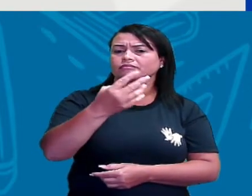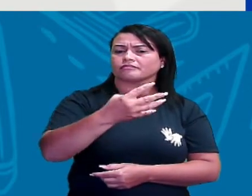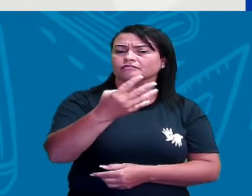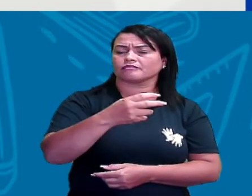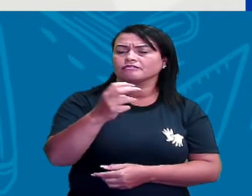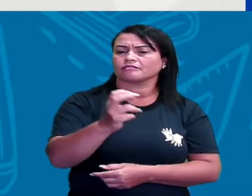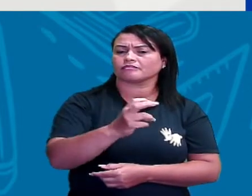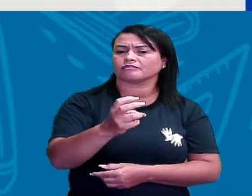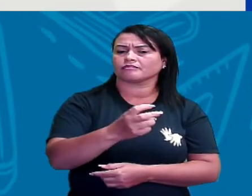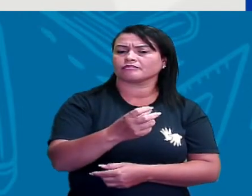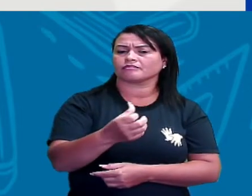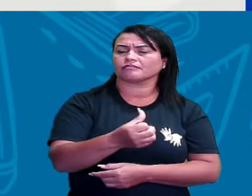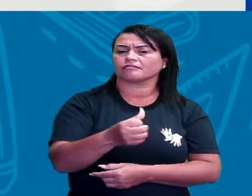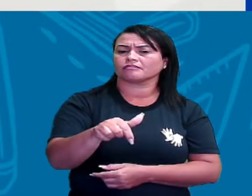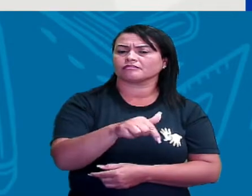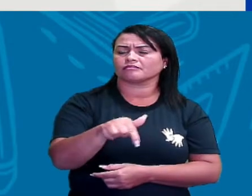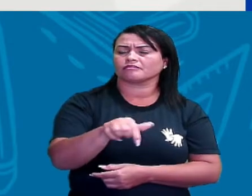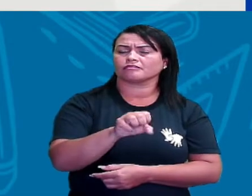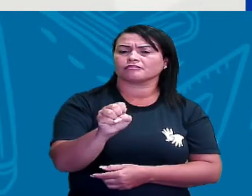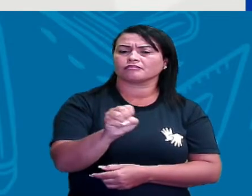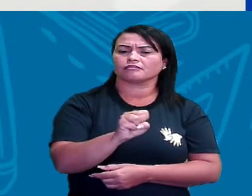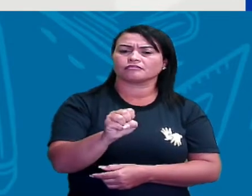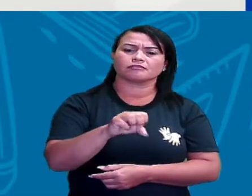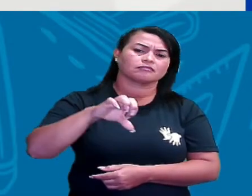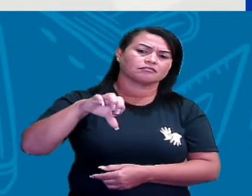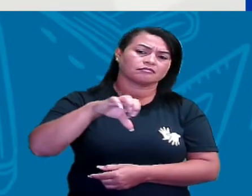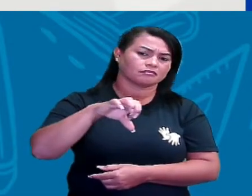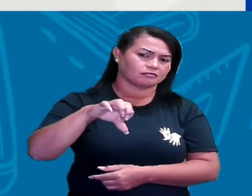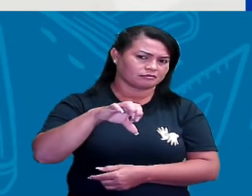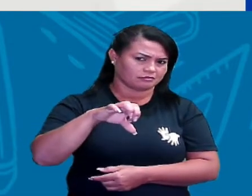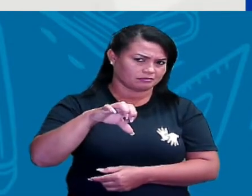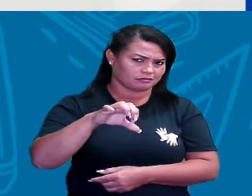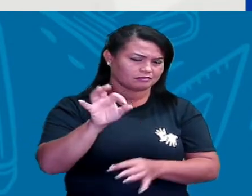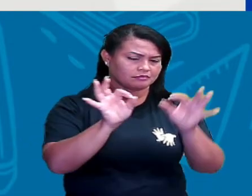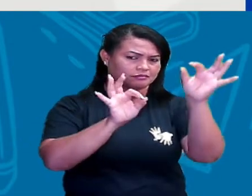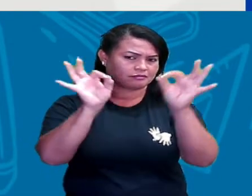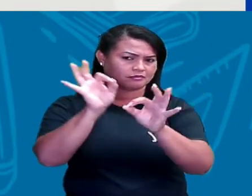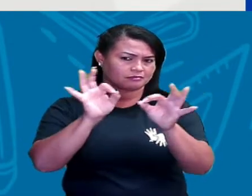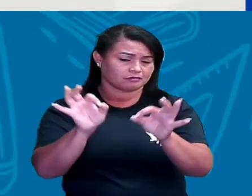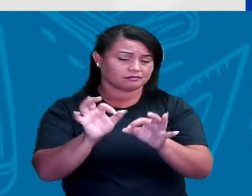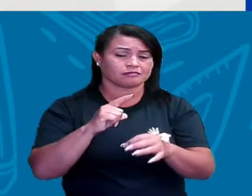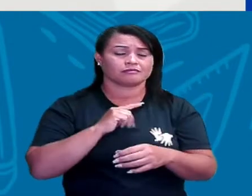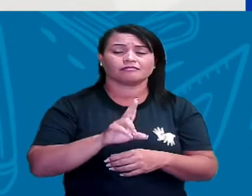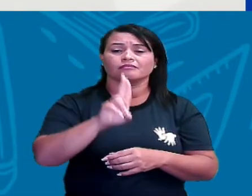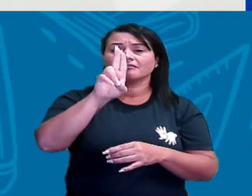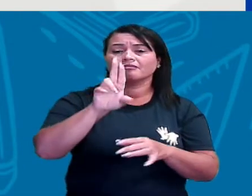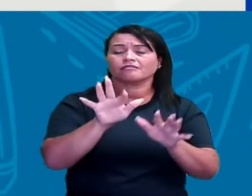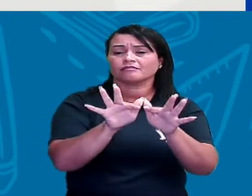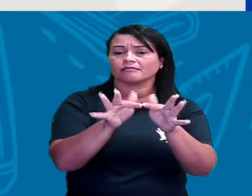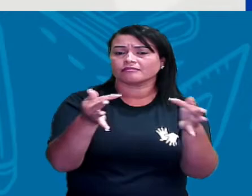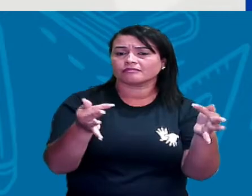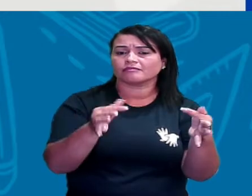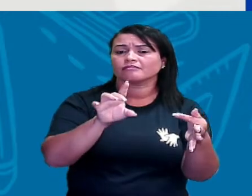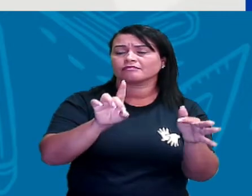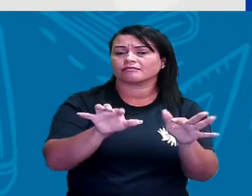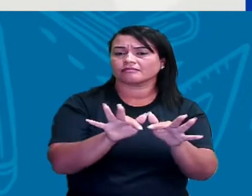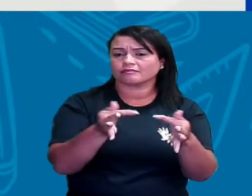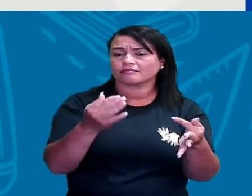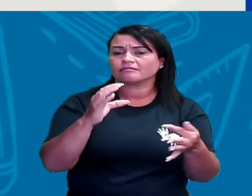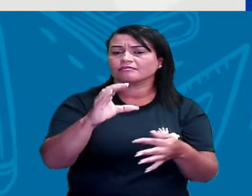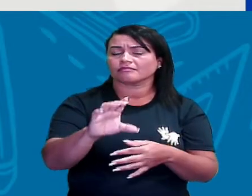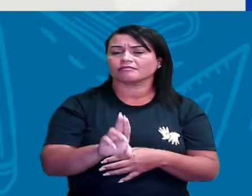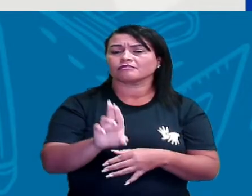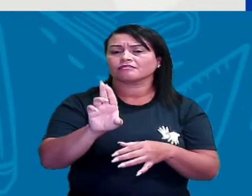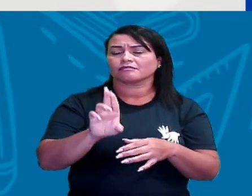quinta, sexta, sétima, oitava e nona ordem. E aqui eu tenho unidade simples, dezena simples, centena de